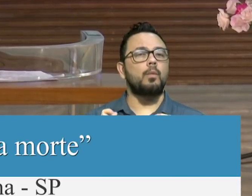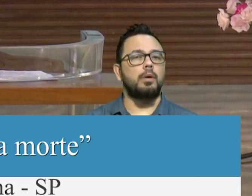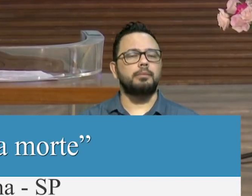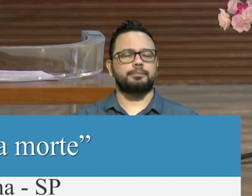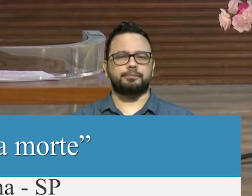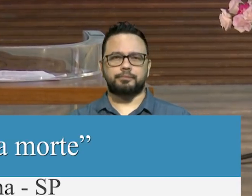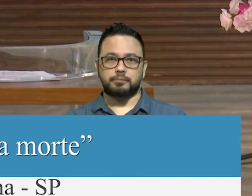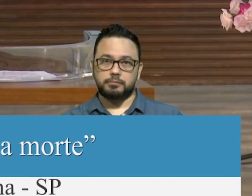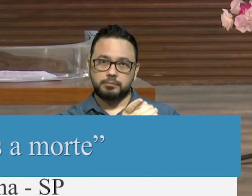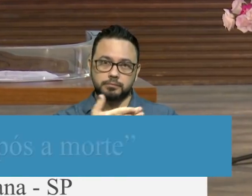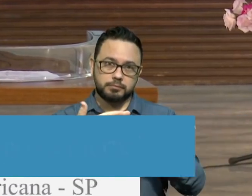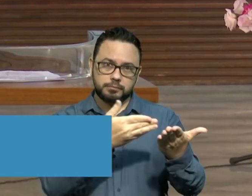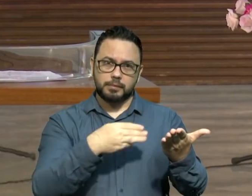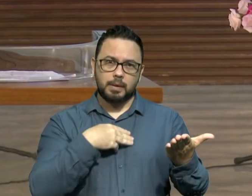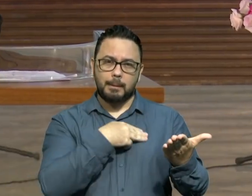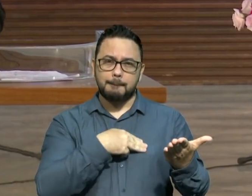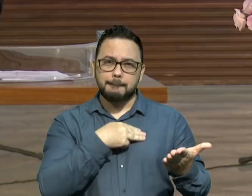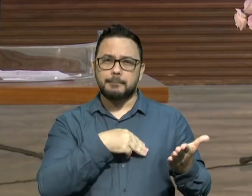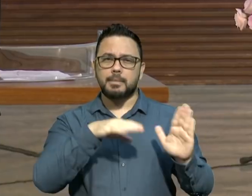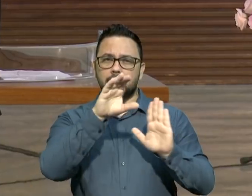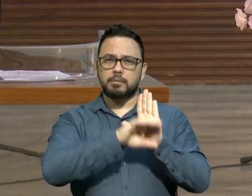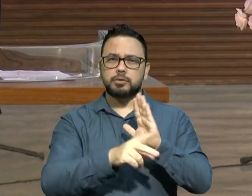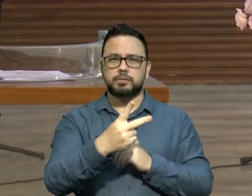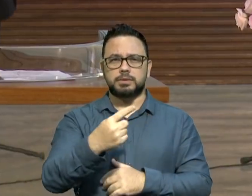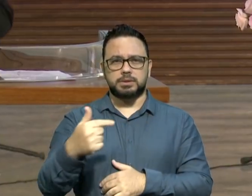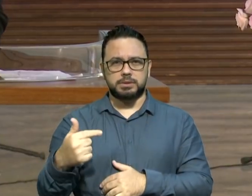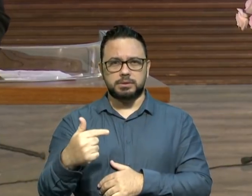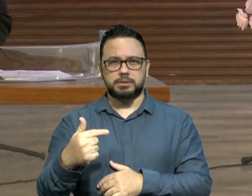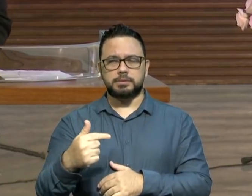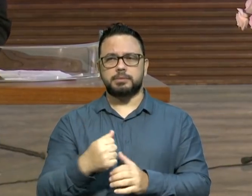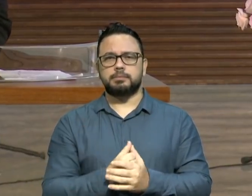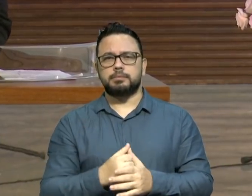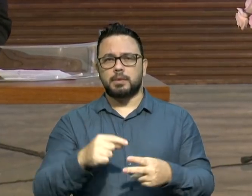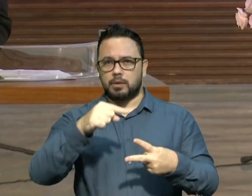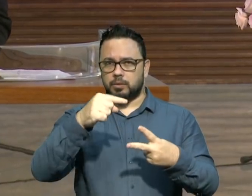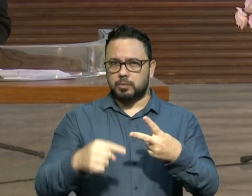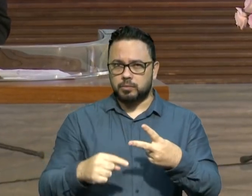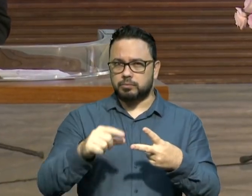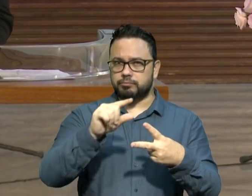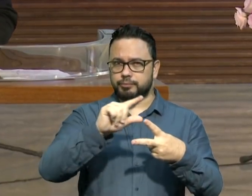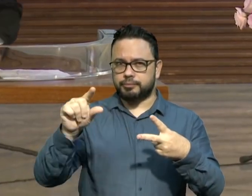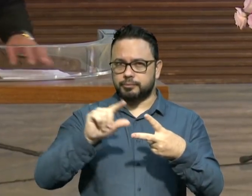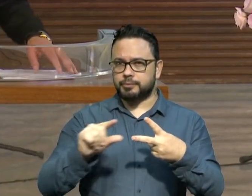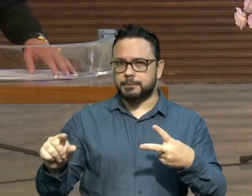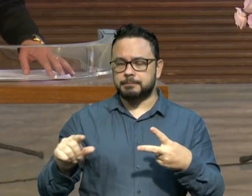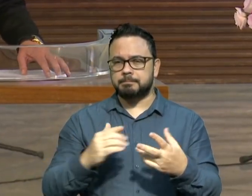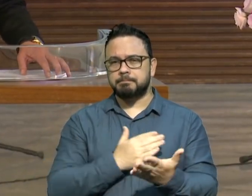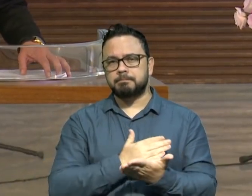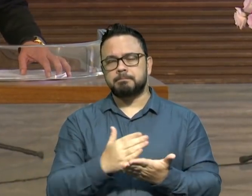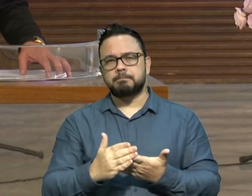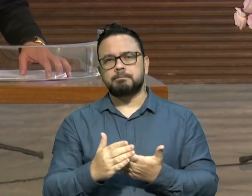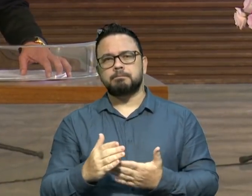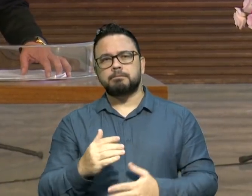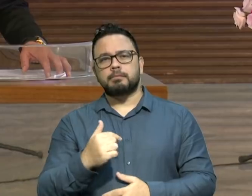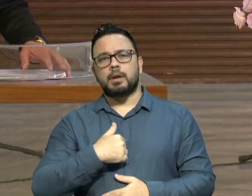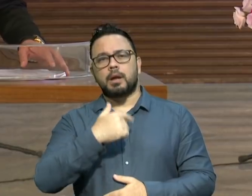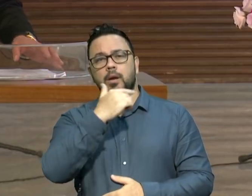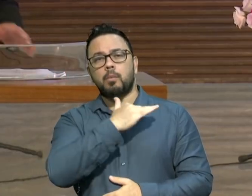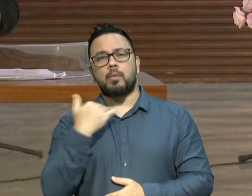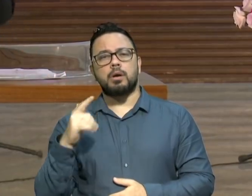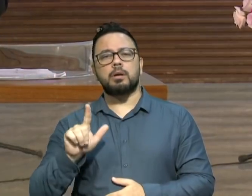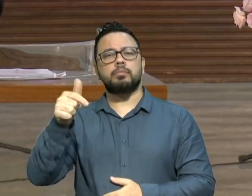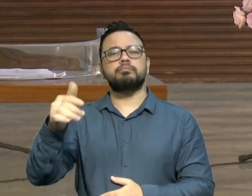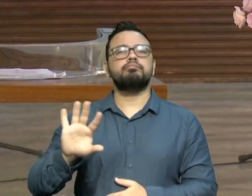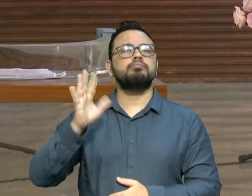Deus e Abra o evangelho de São Mateus Capítulo 27 São dois ou três textos introdutórios para onde iremos após a morte São